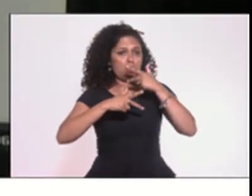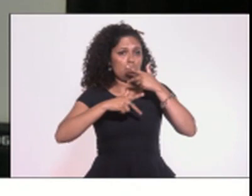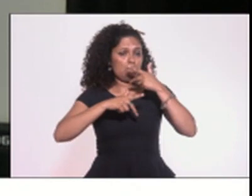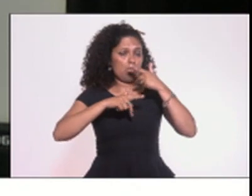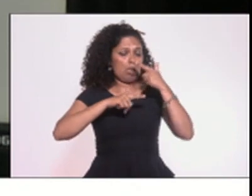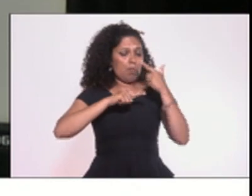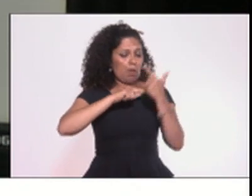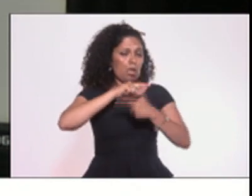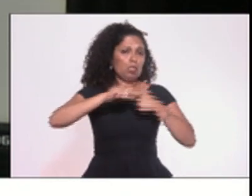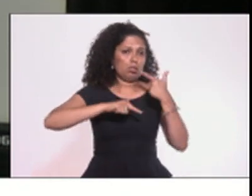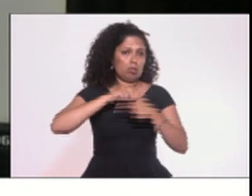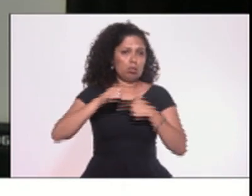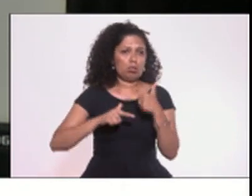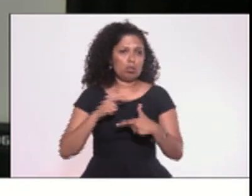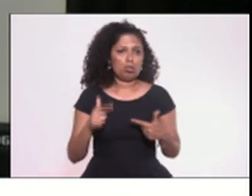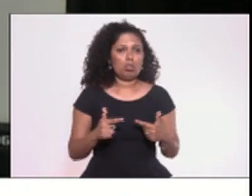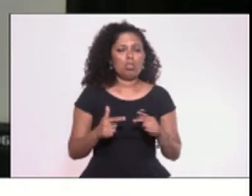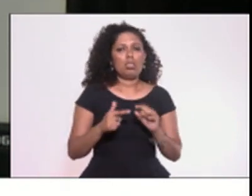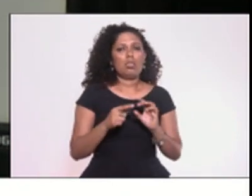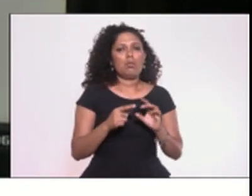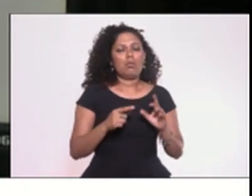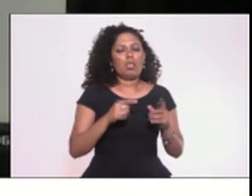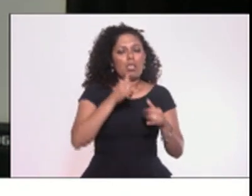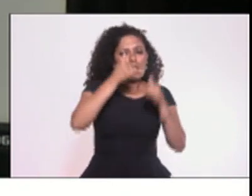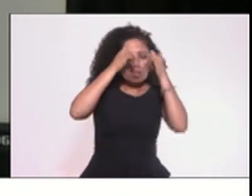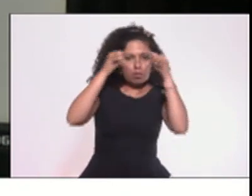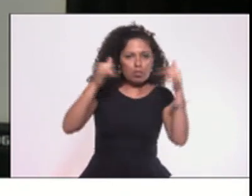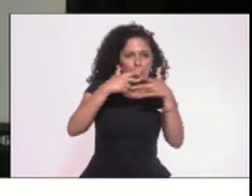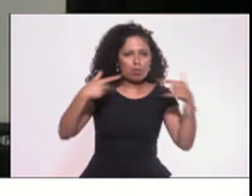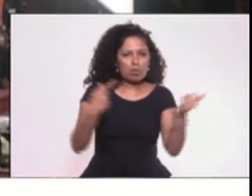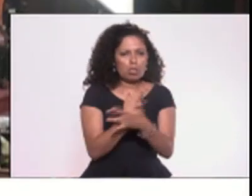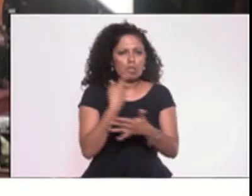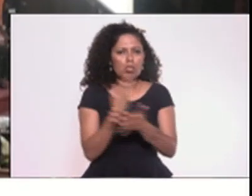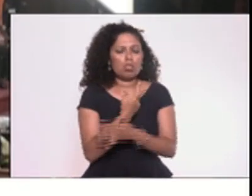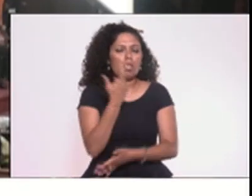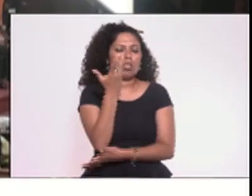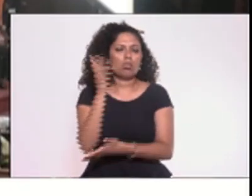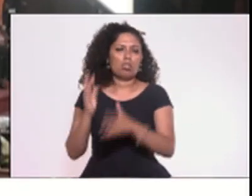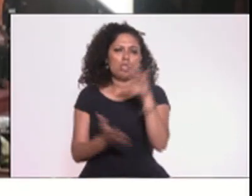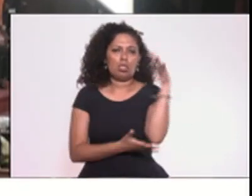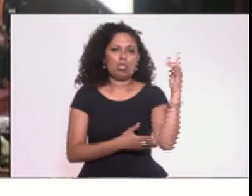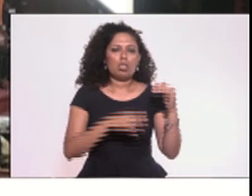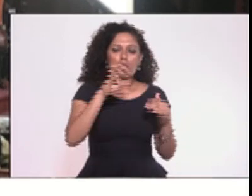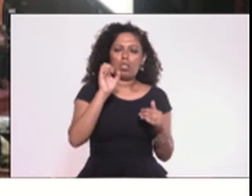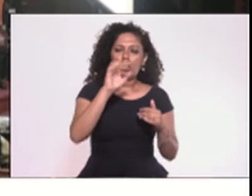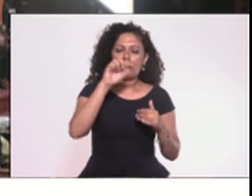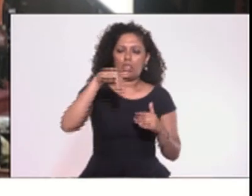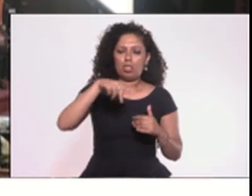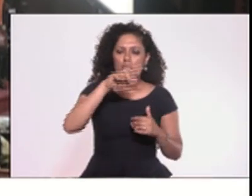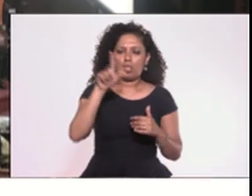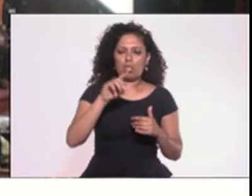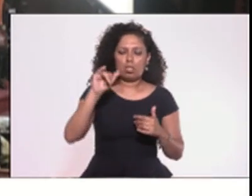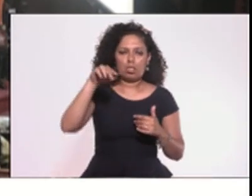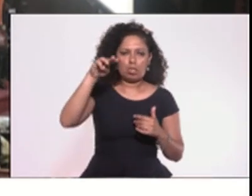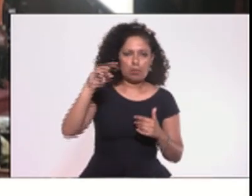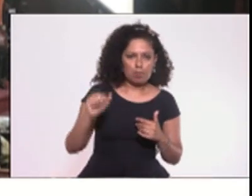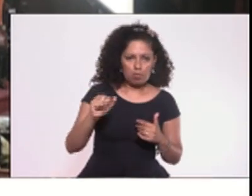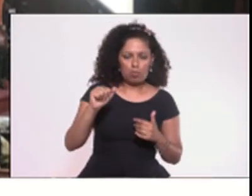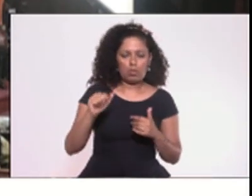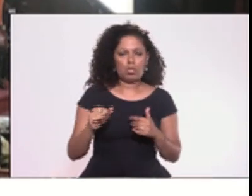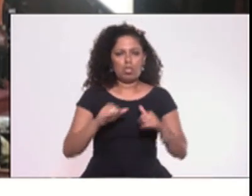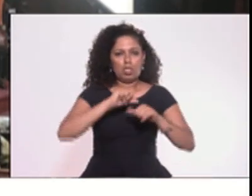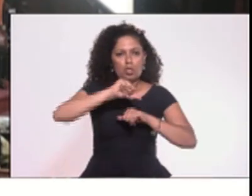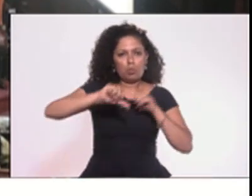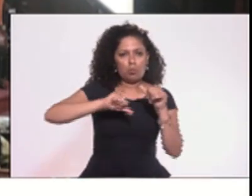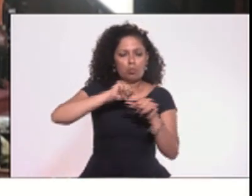com uma descontaminação de ambiente. E o interessante é que essa mesma enzima agora, ele mudou um formato